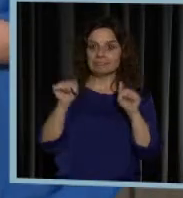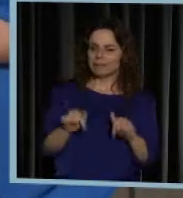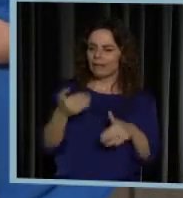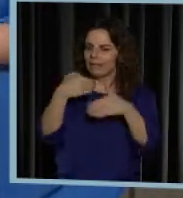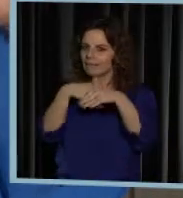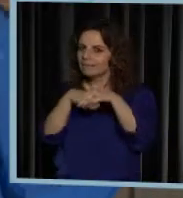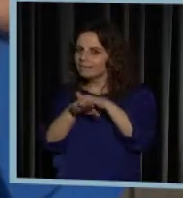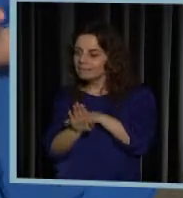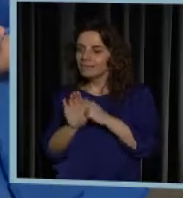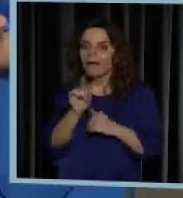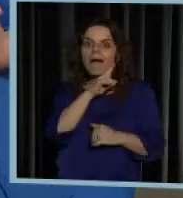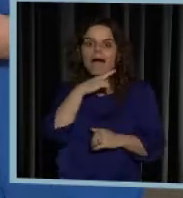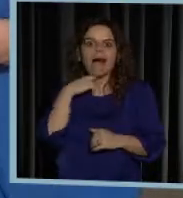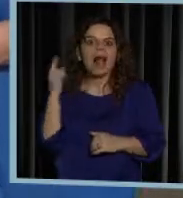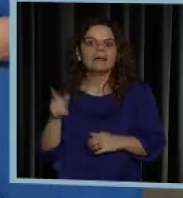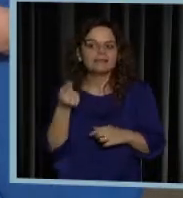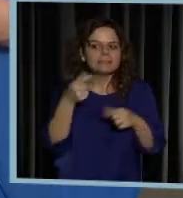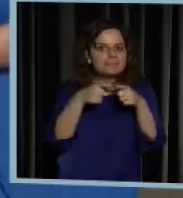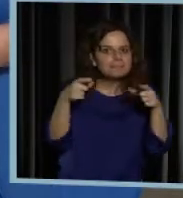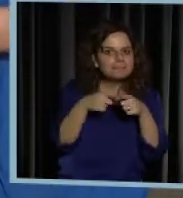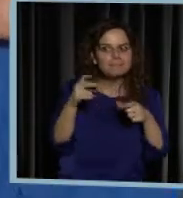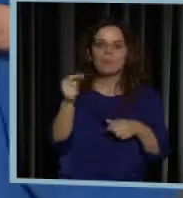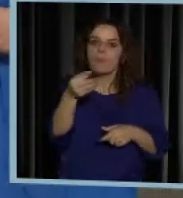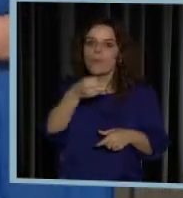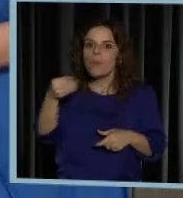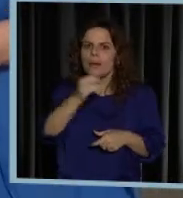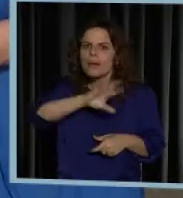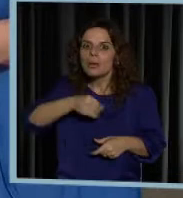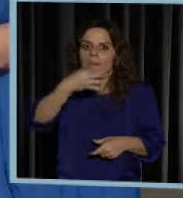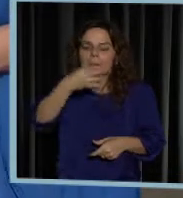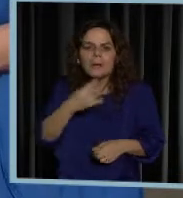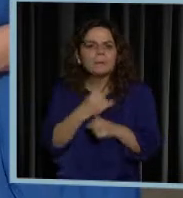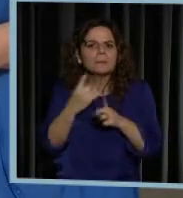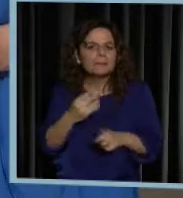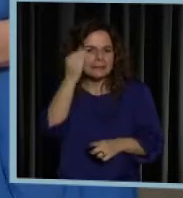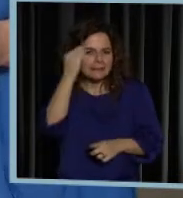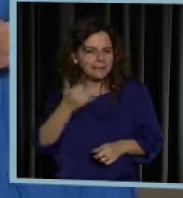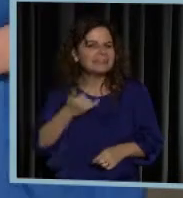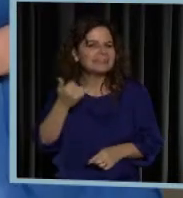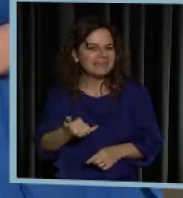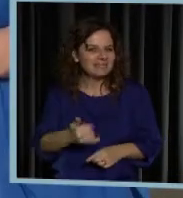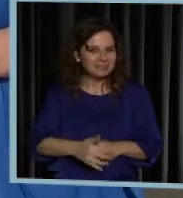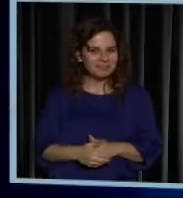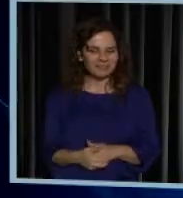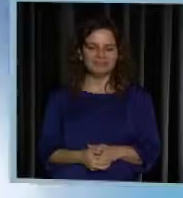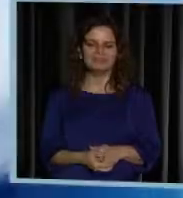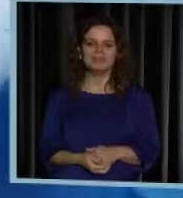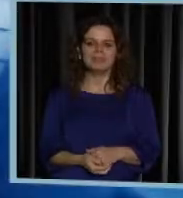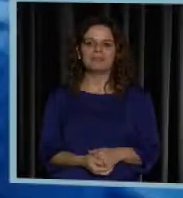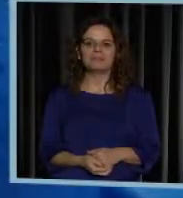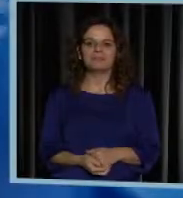estão guardados exemplares raros de notas e moedas de todo o mundo. Saiba porquê, já a seguir.